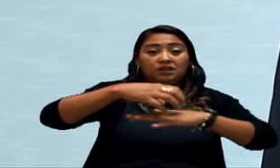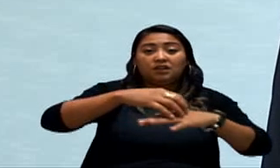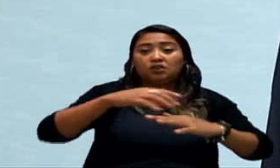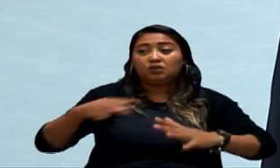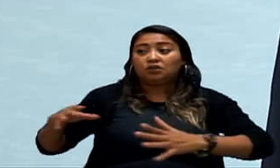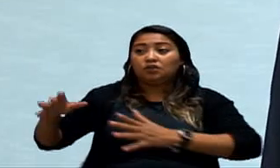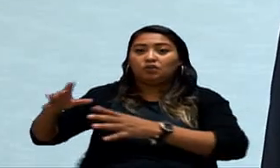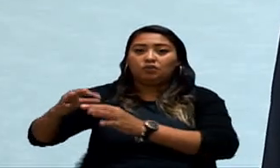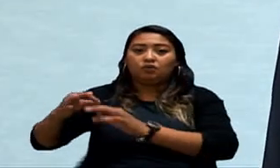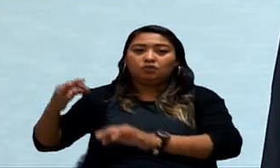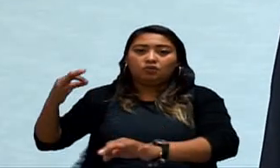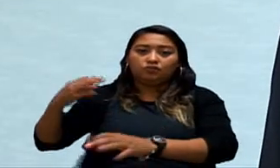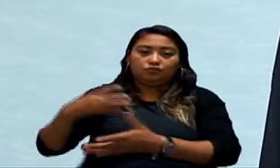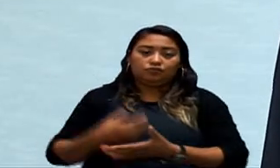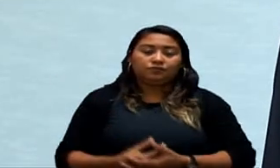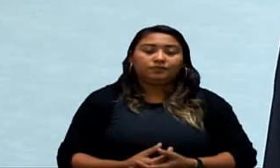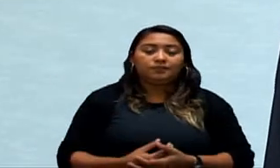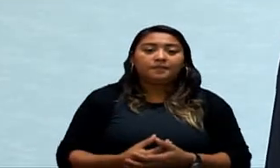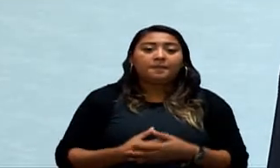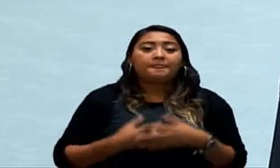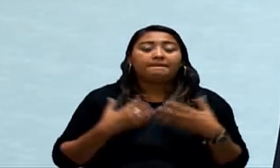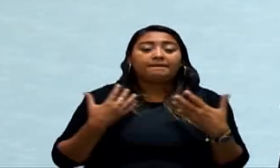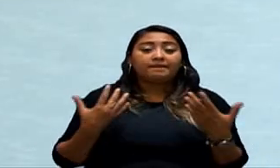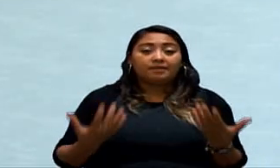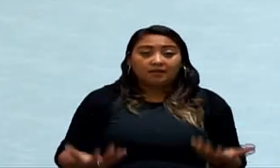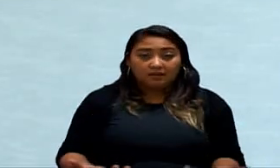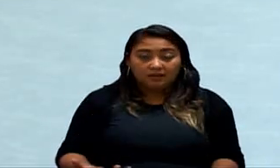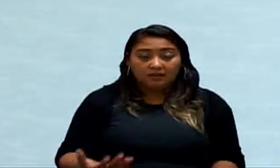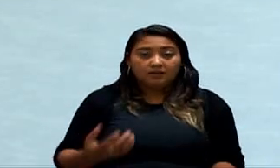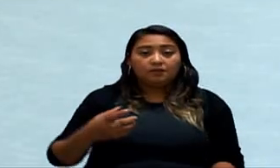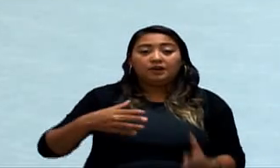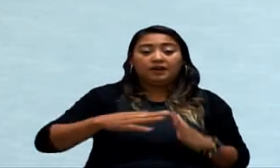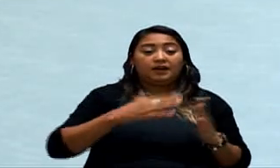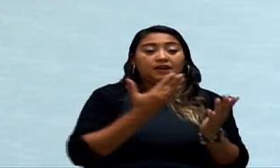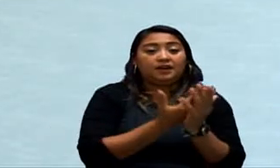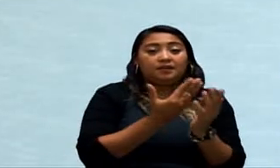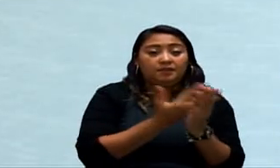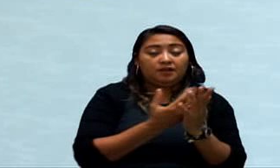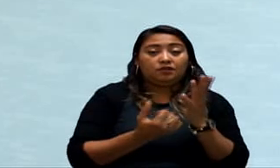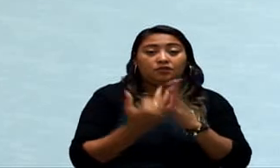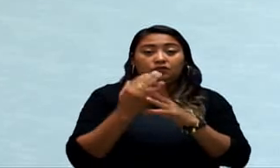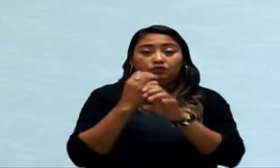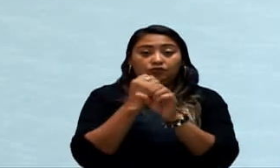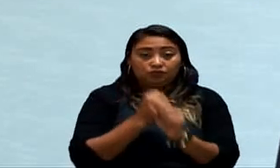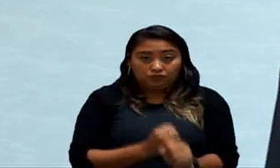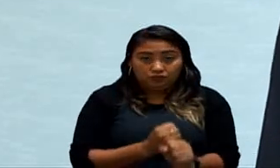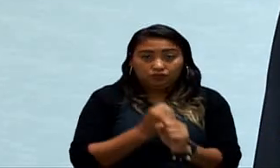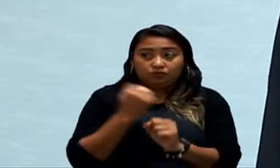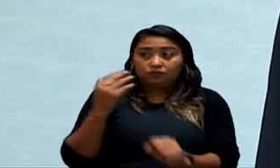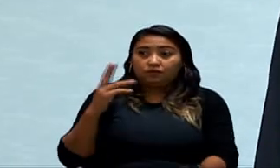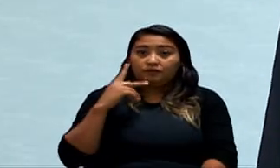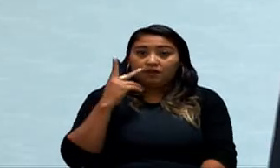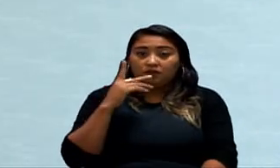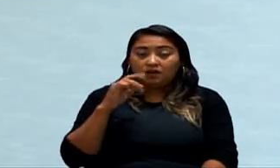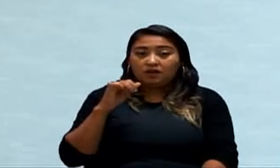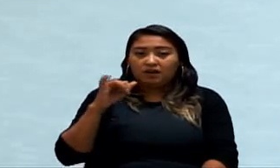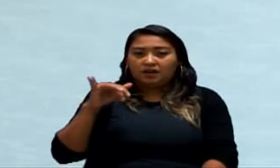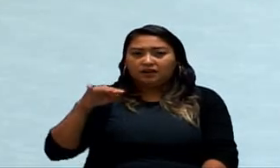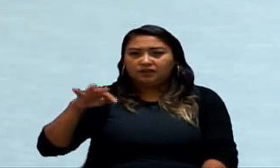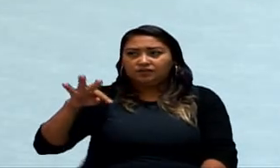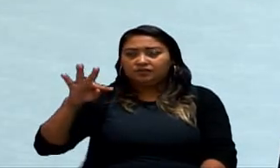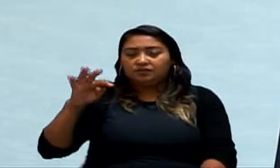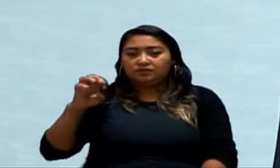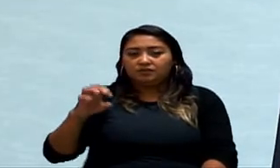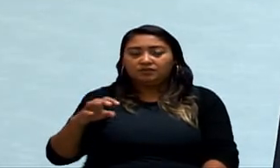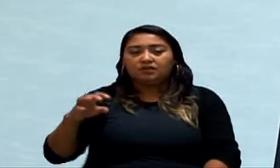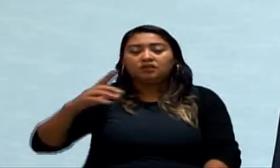periféricas da nossa cidade. Então, nesse requerimento, somando-se ao requerimento do vereador White,